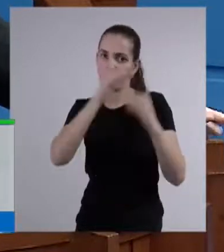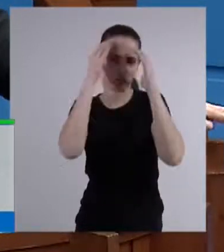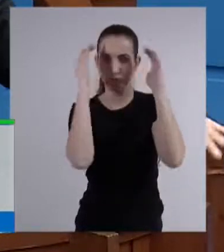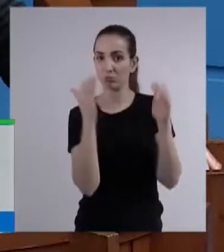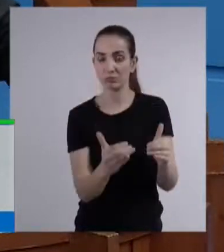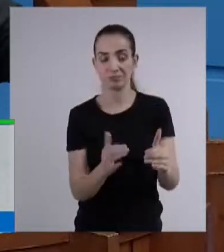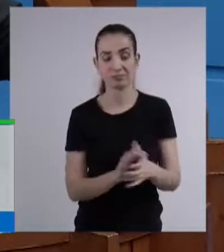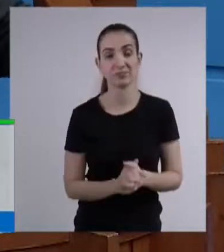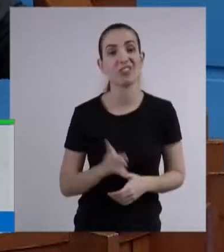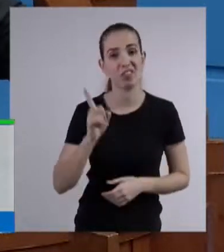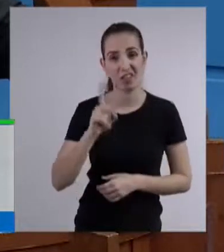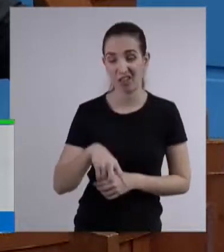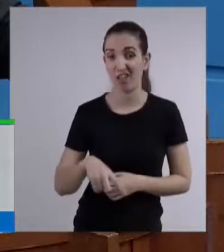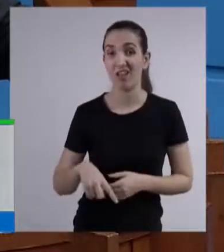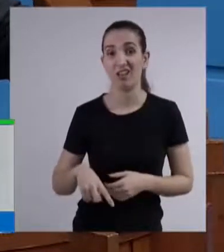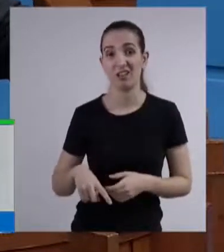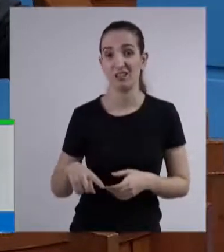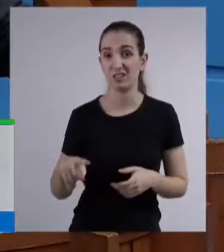uma